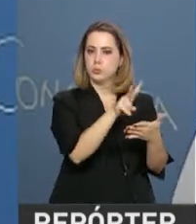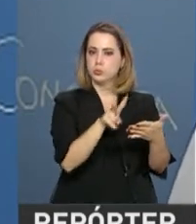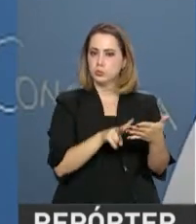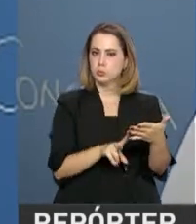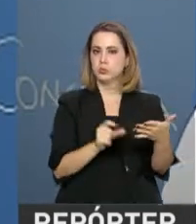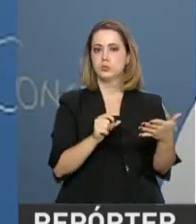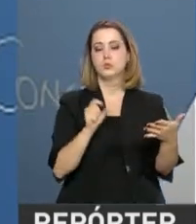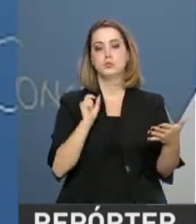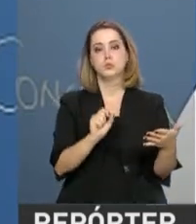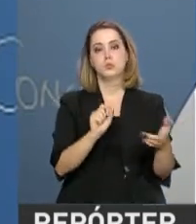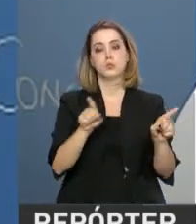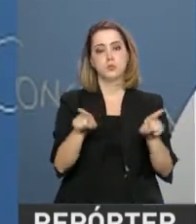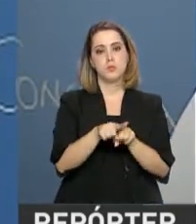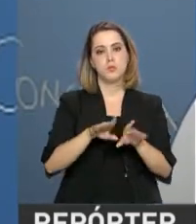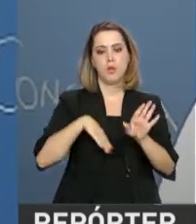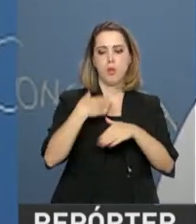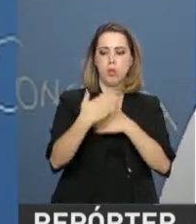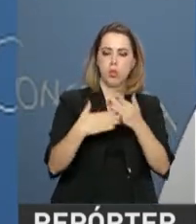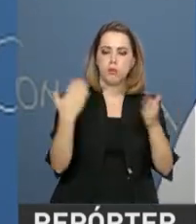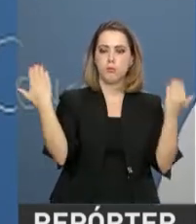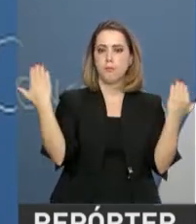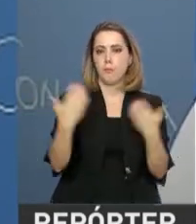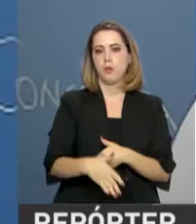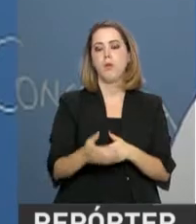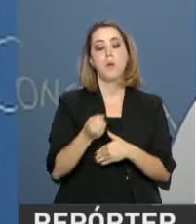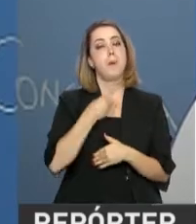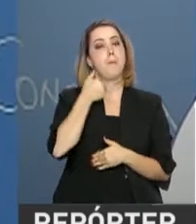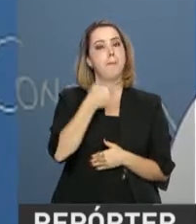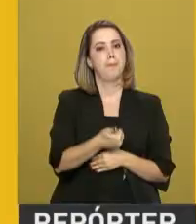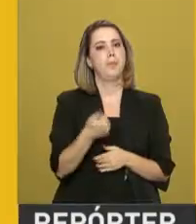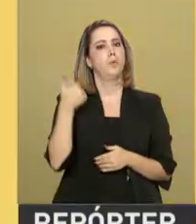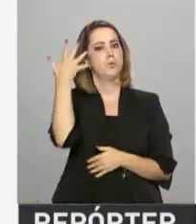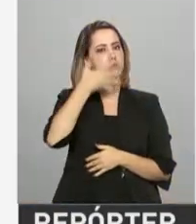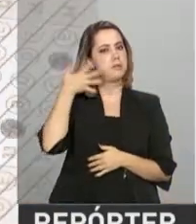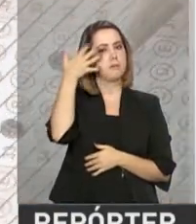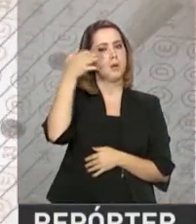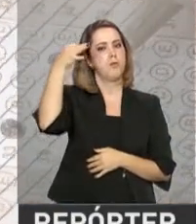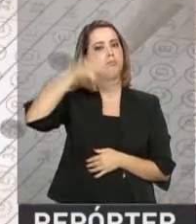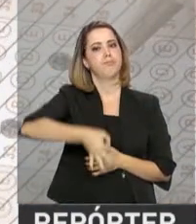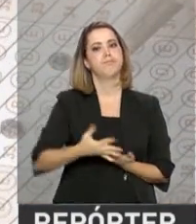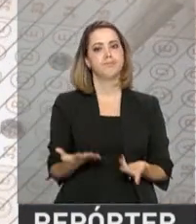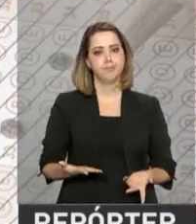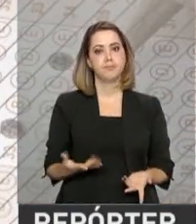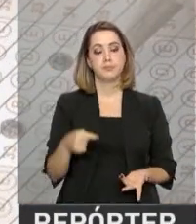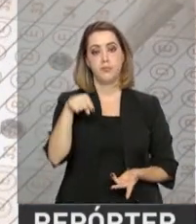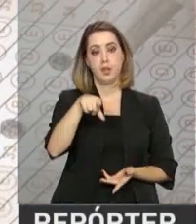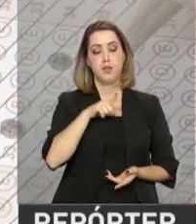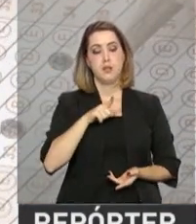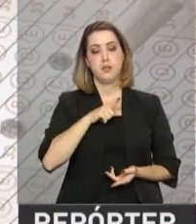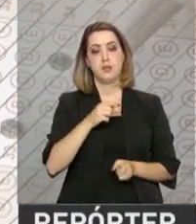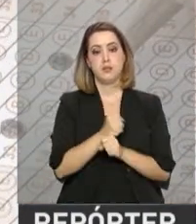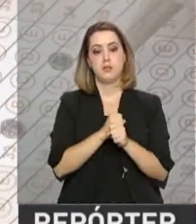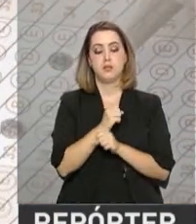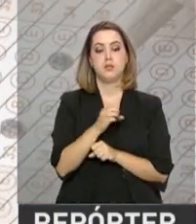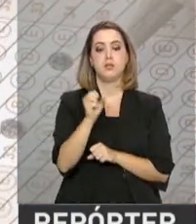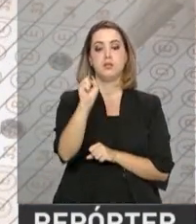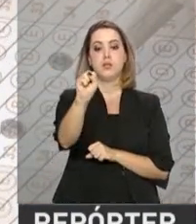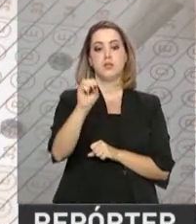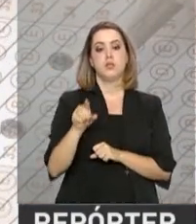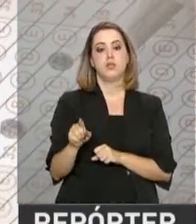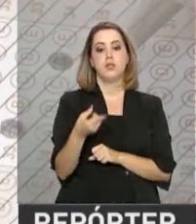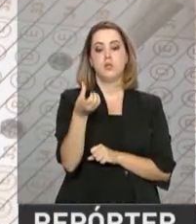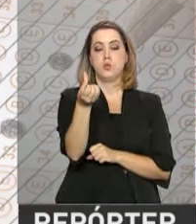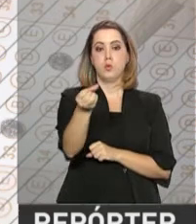avaliação da própria prova acho que é muito positivo esclarecedor assim este ano o exame conta com mais de oito milhões e seiscentos